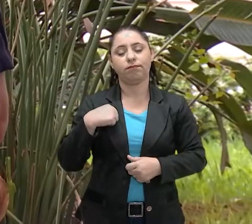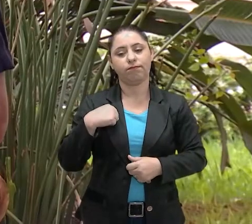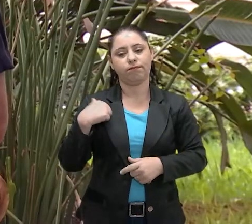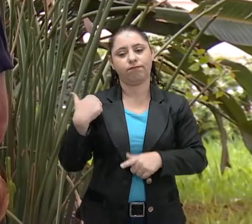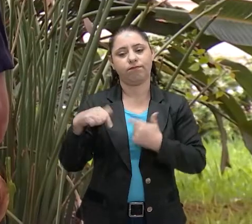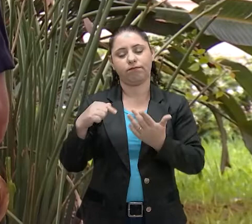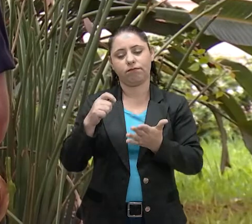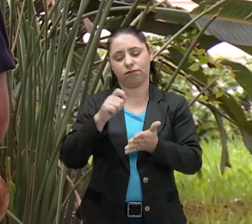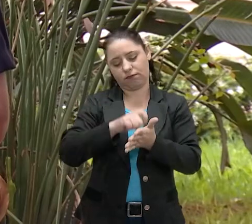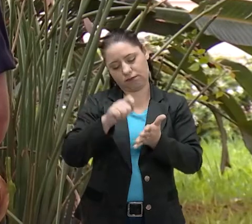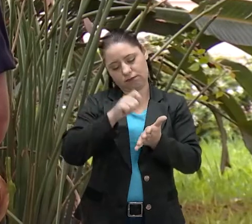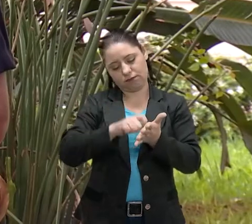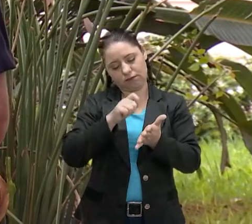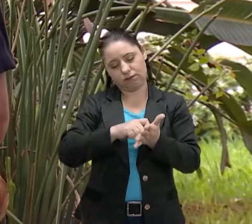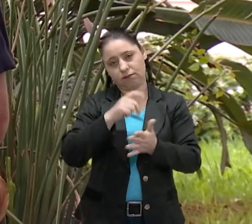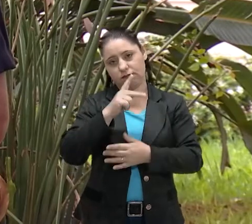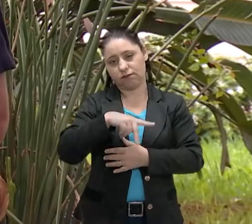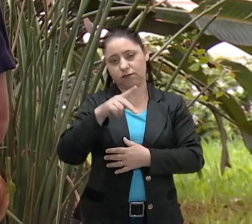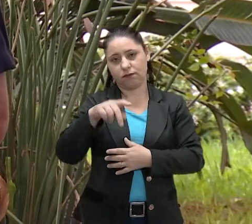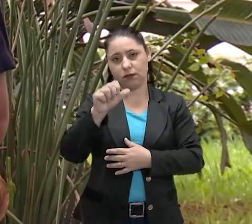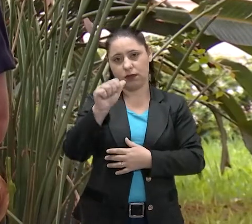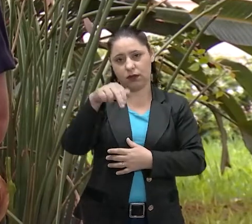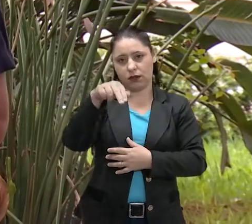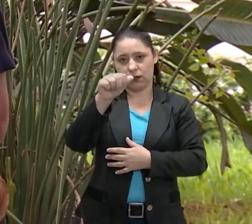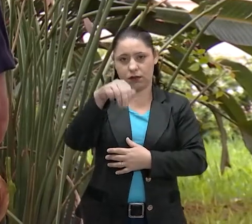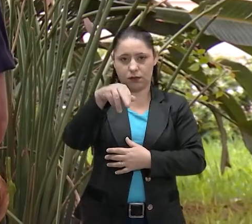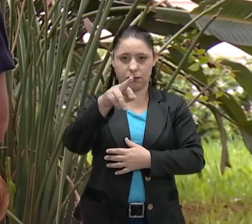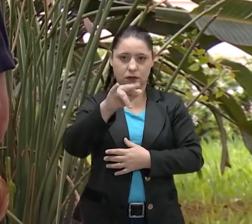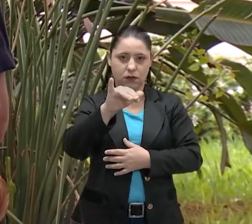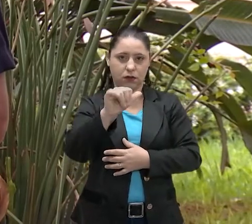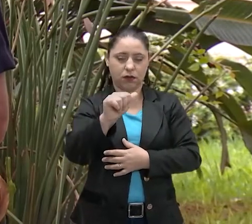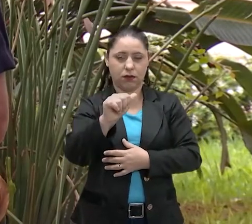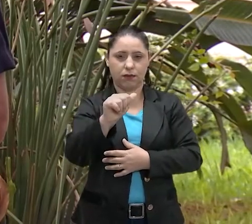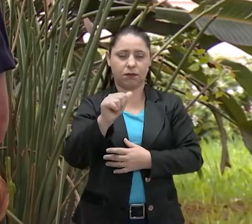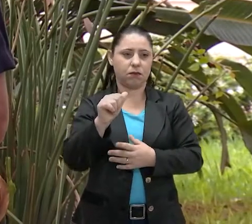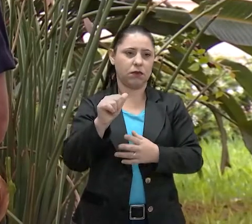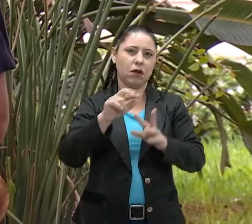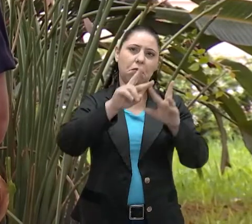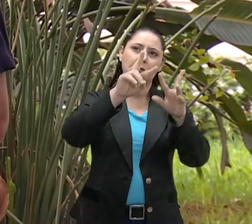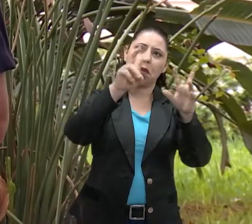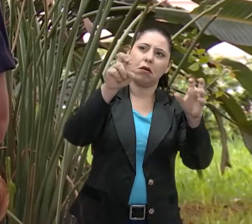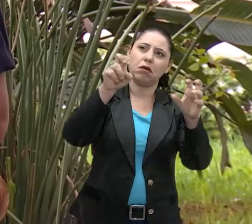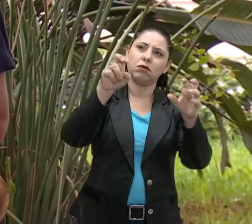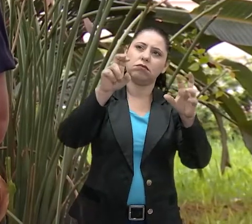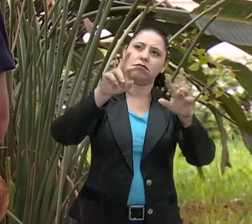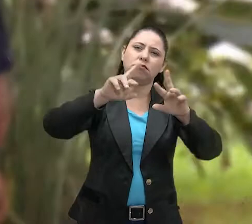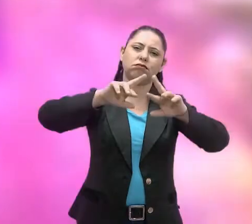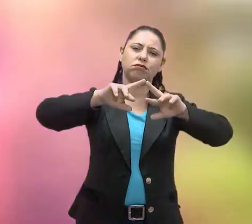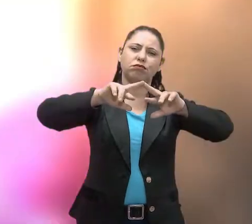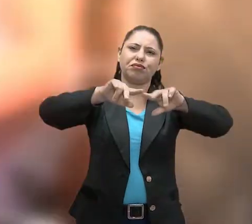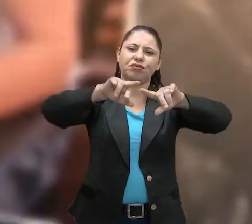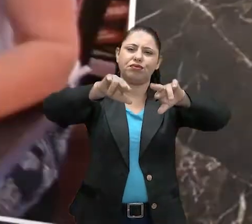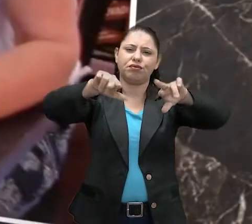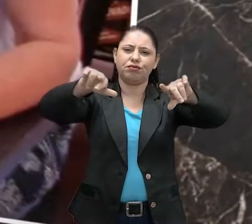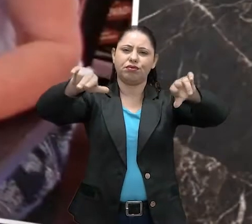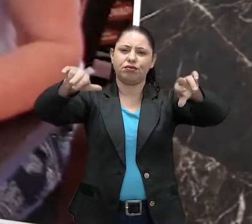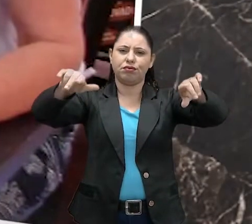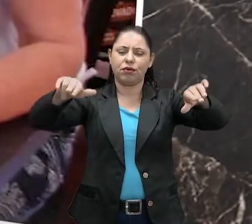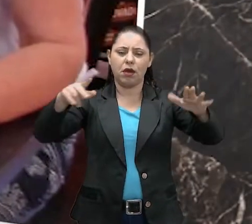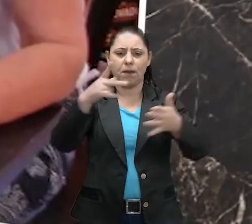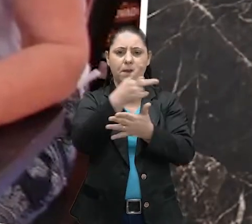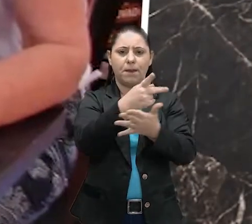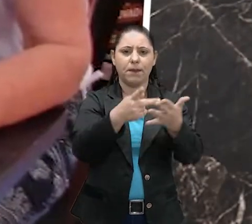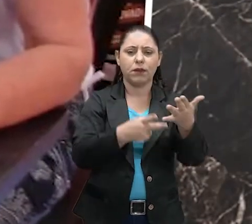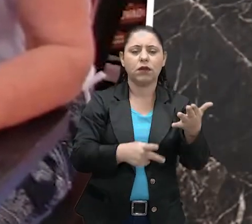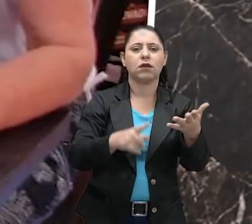Eu vinha trabalhando já há algum tempo com a professora Ana Maria com diversas antologias,